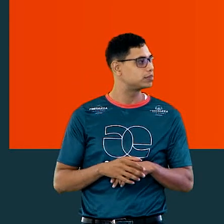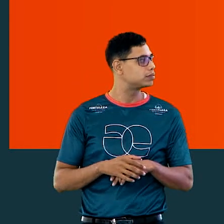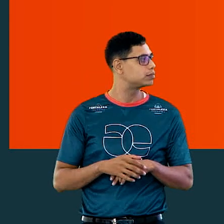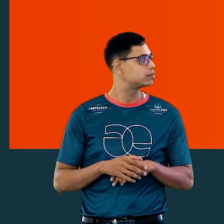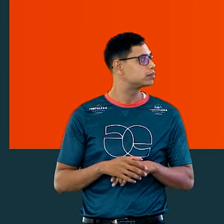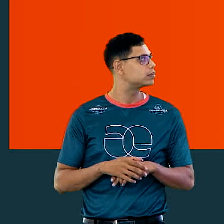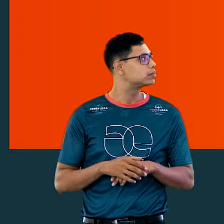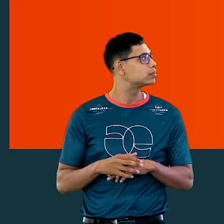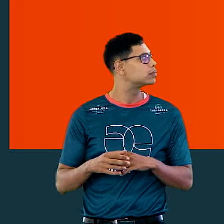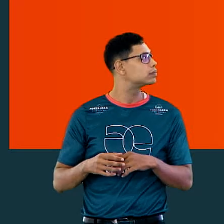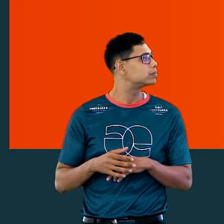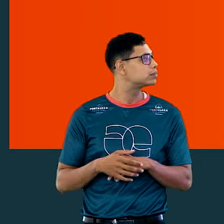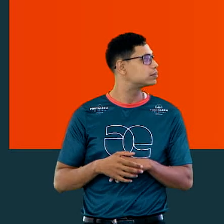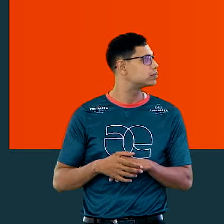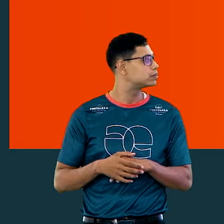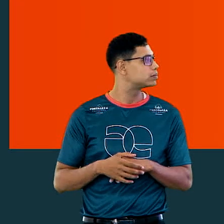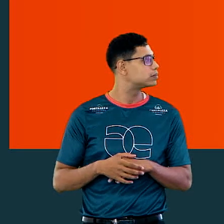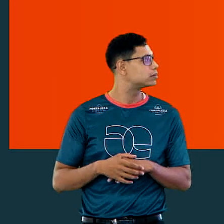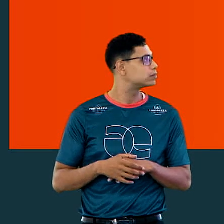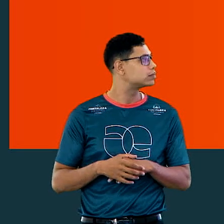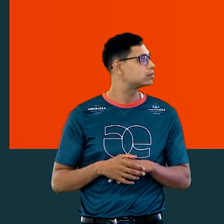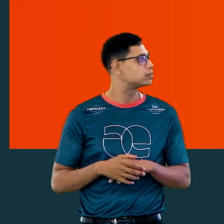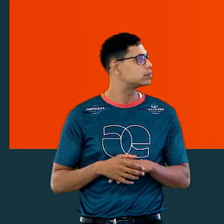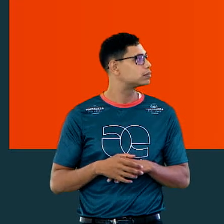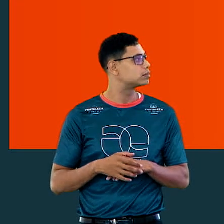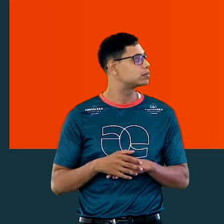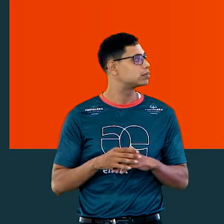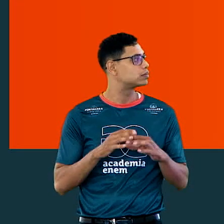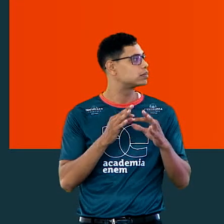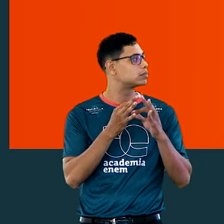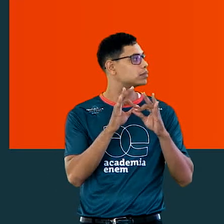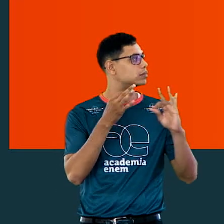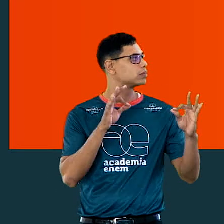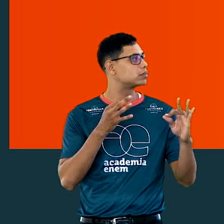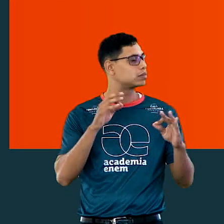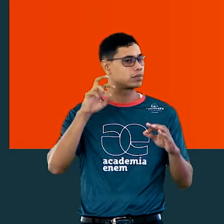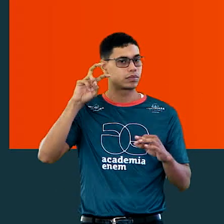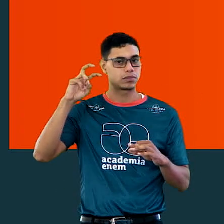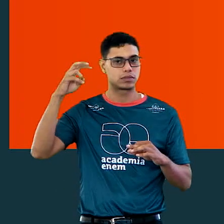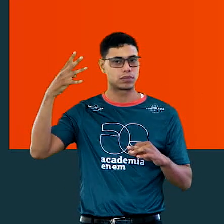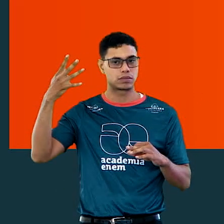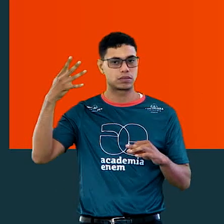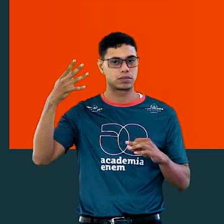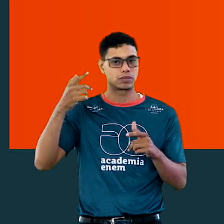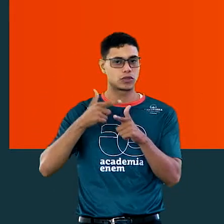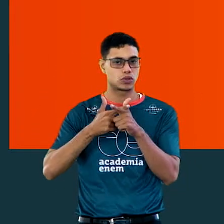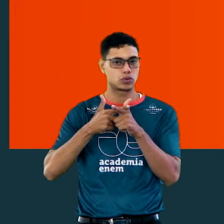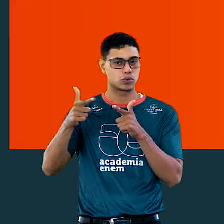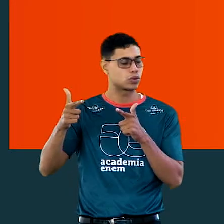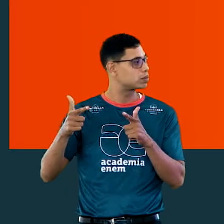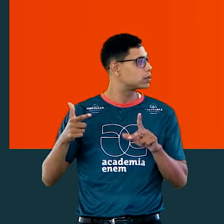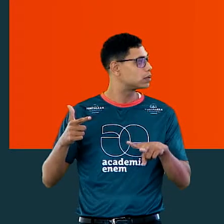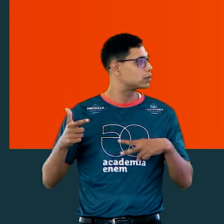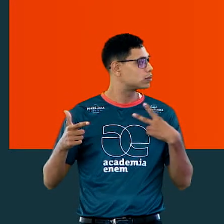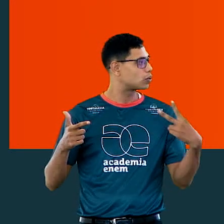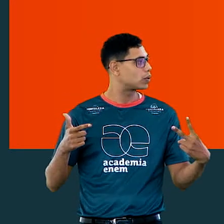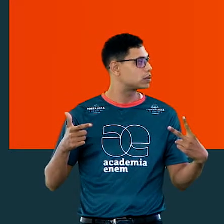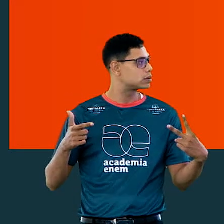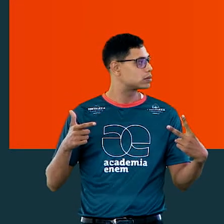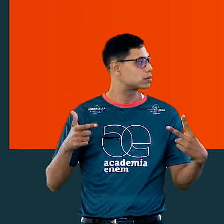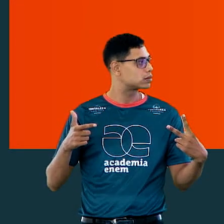O R3, tá? Comprimento, bora galera. 54, área